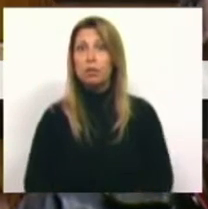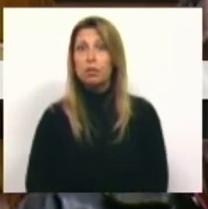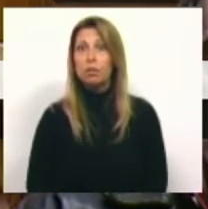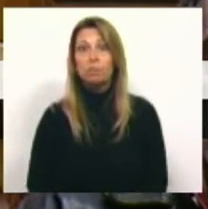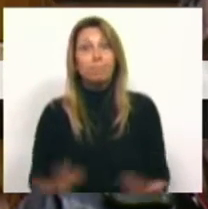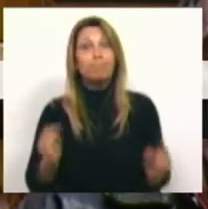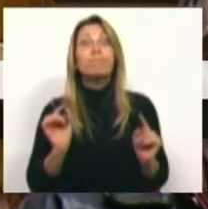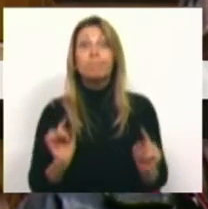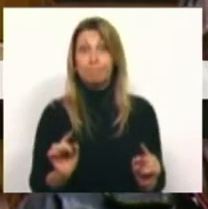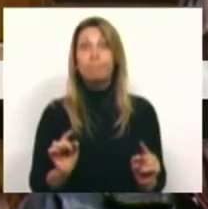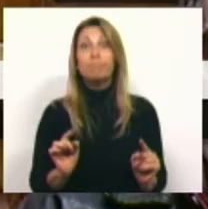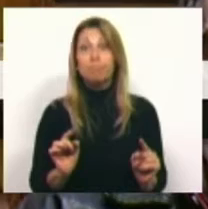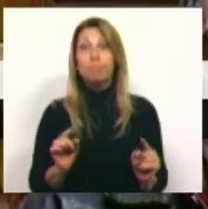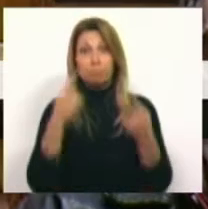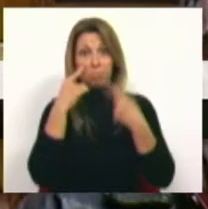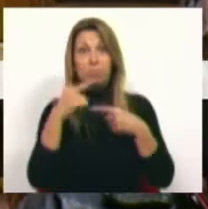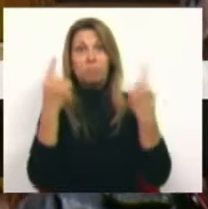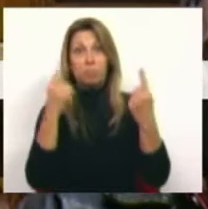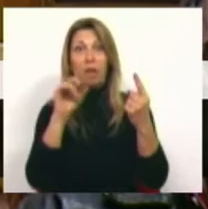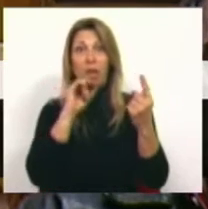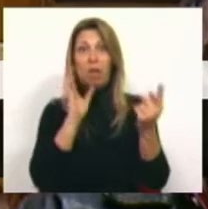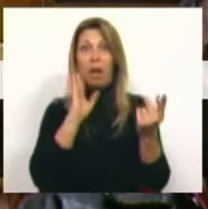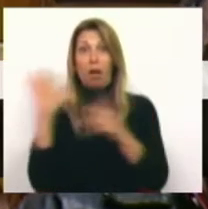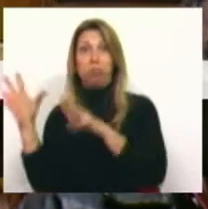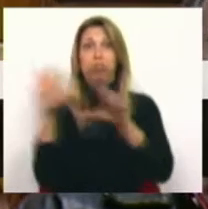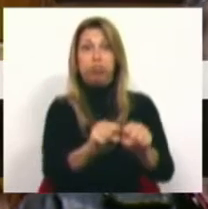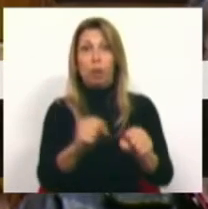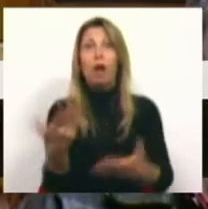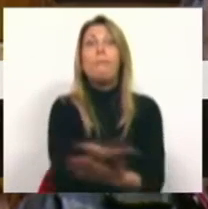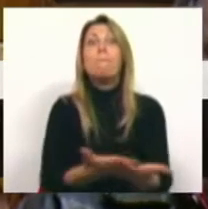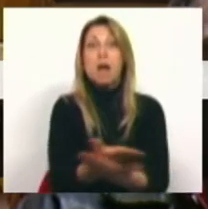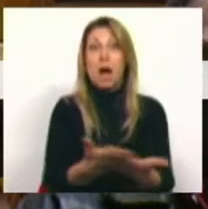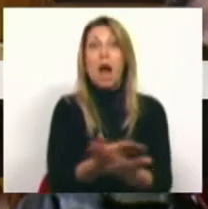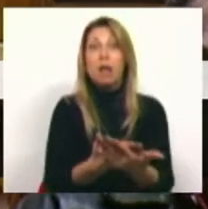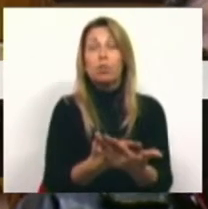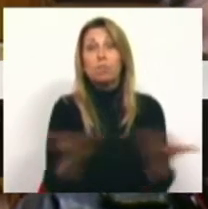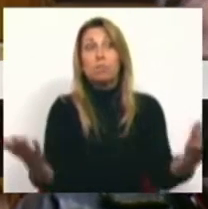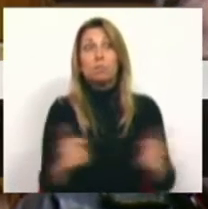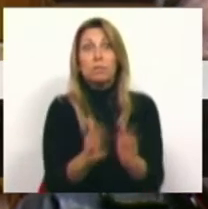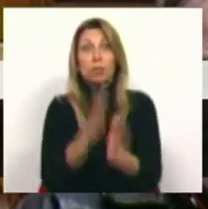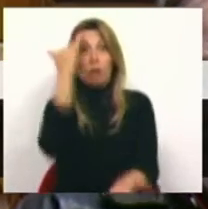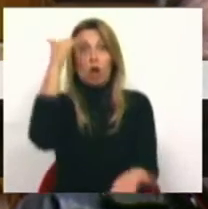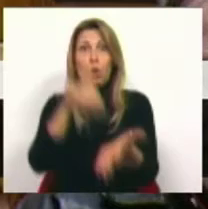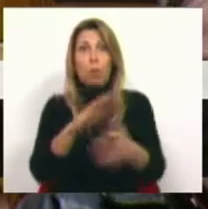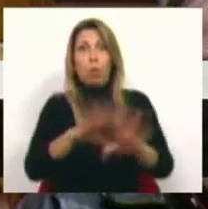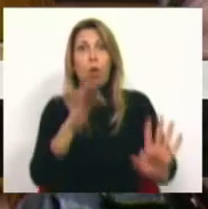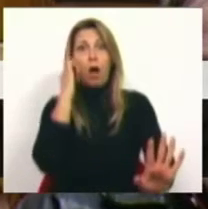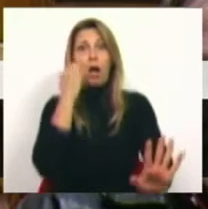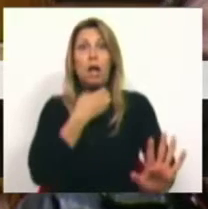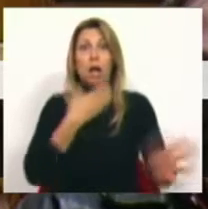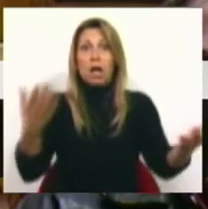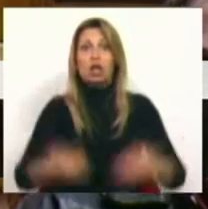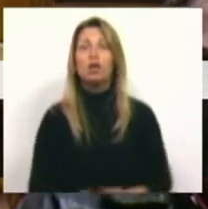Isto é, exporem-se à voragem desses mercados e à volatilidade e a todas as consequências das suas crises. O